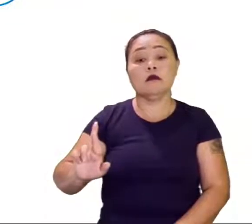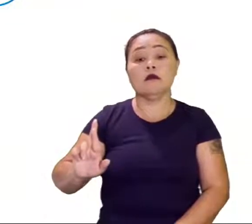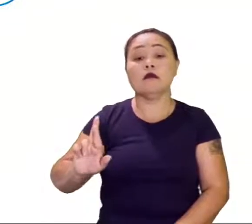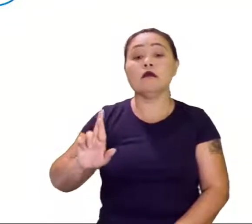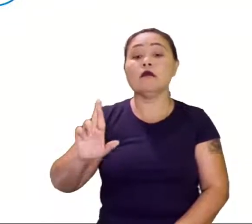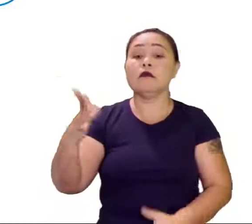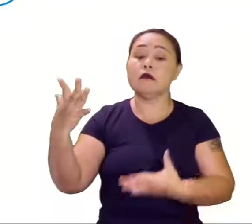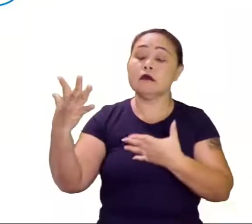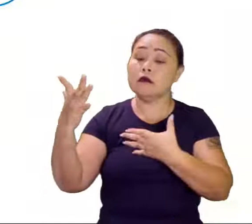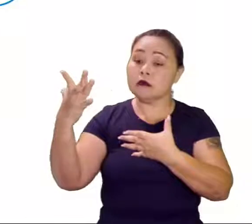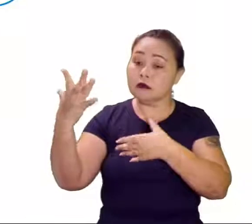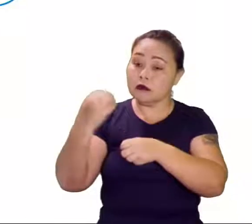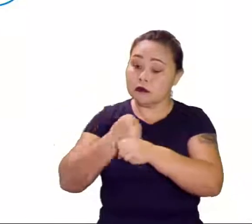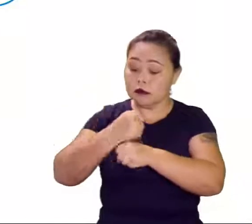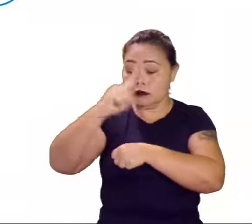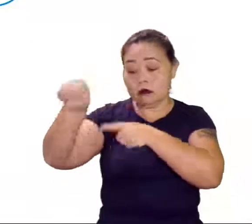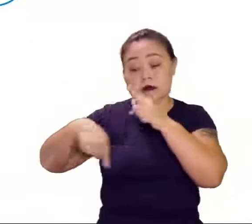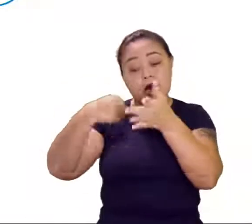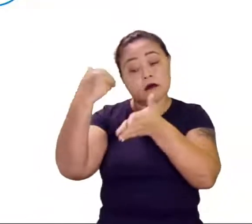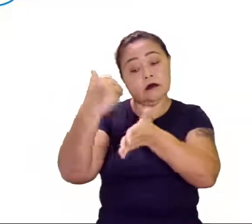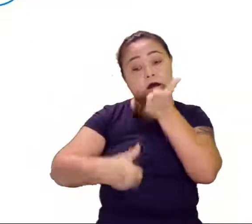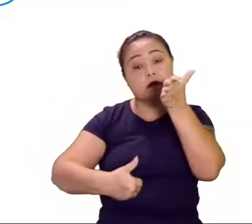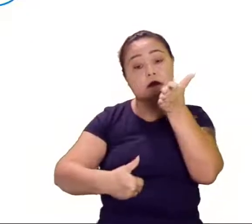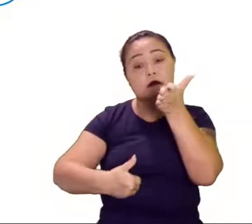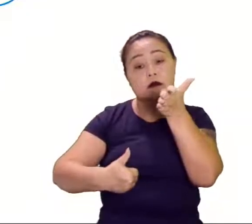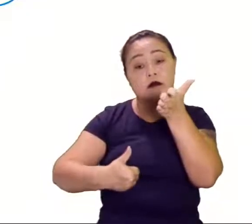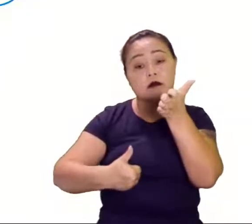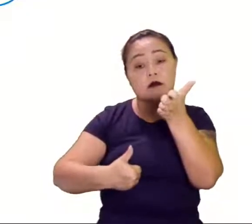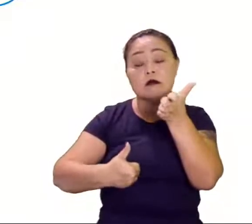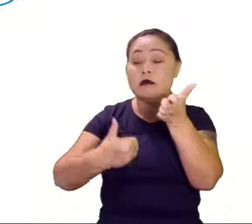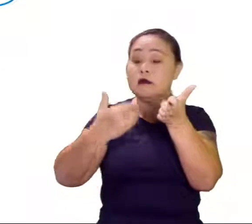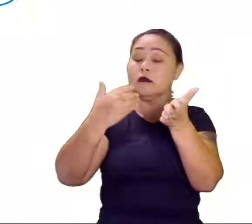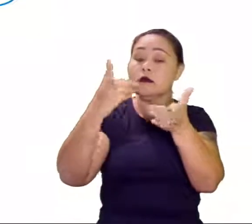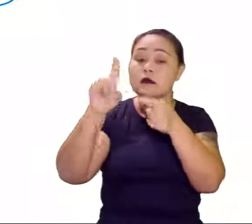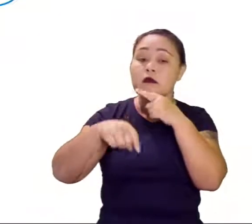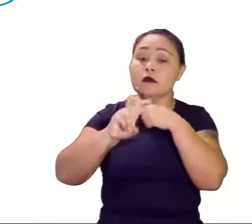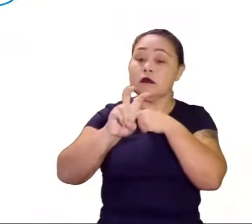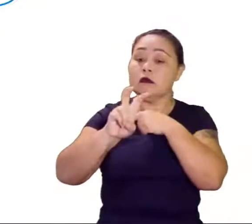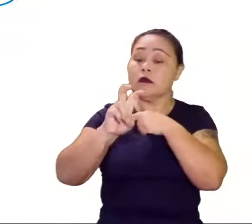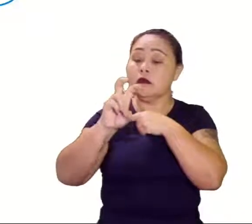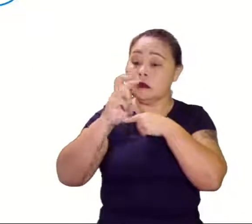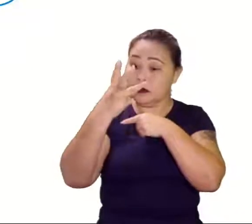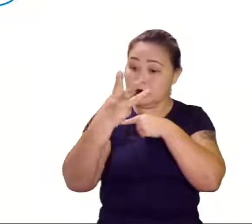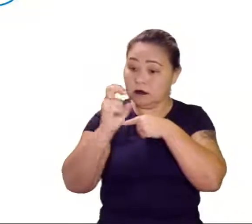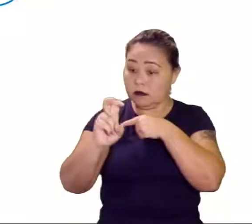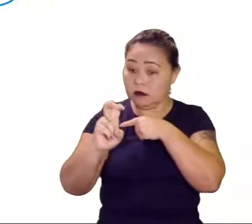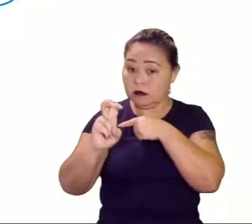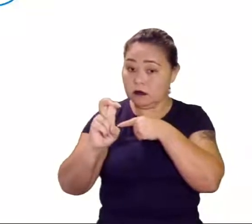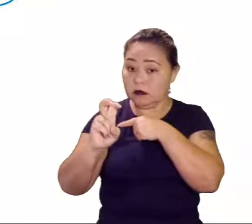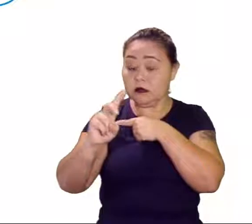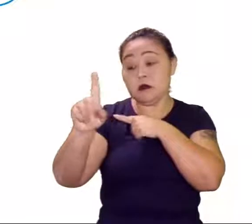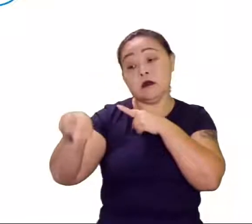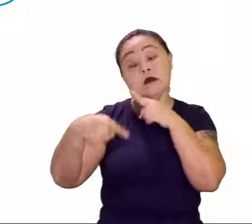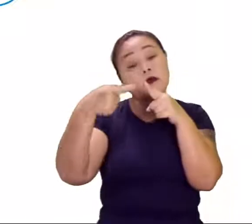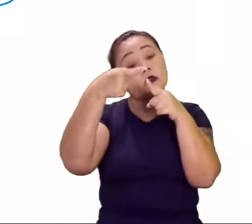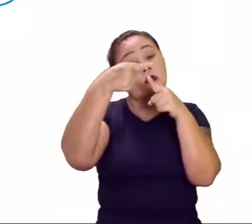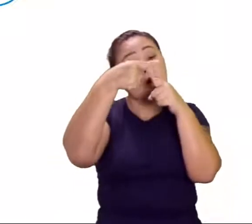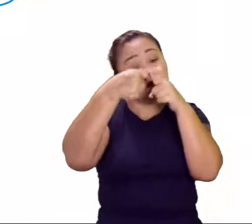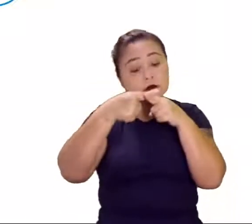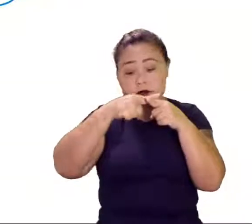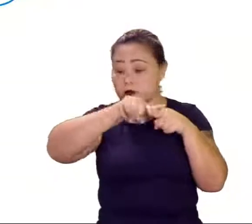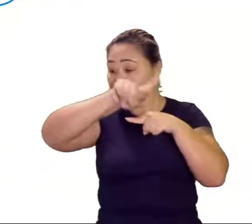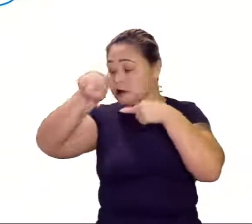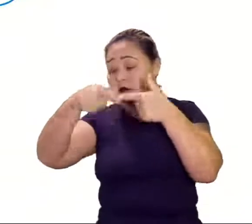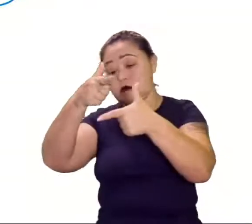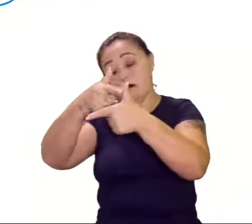Tá somando, passa subtraindo. Vamos ficar com 35. Tá multiplicando, passa dividindo,